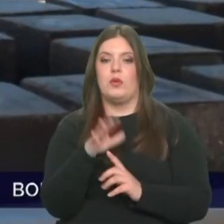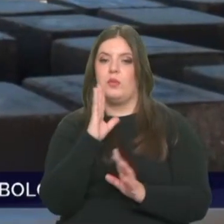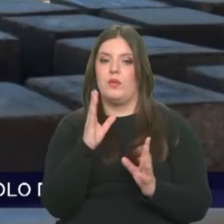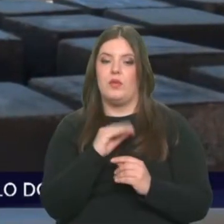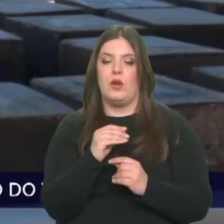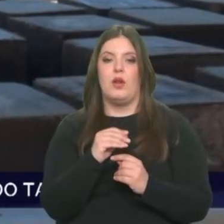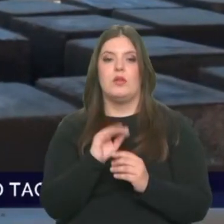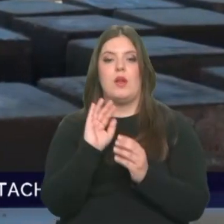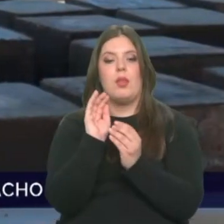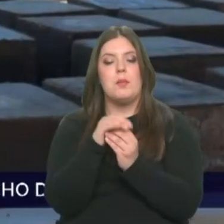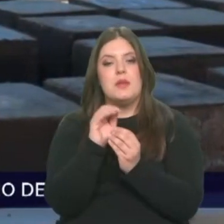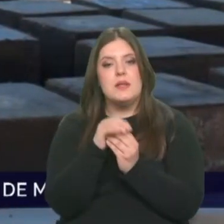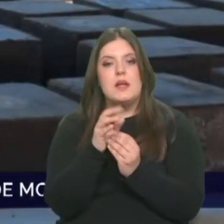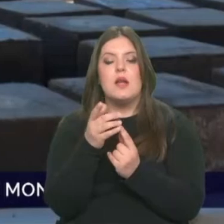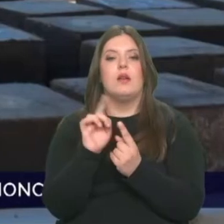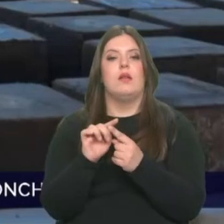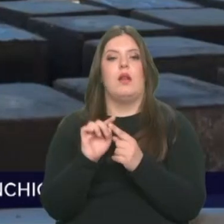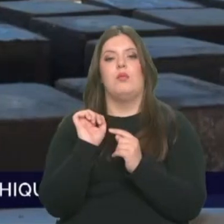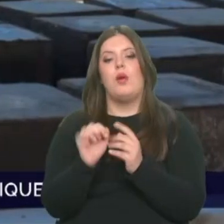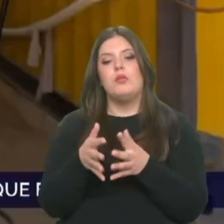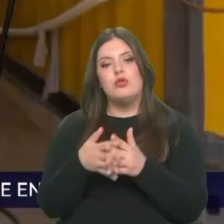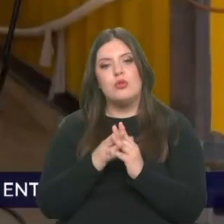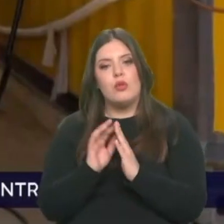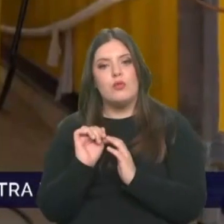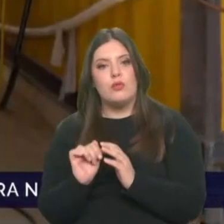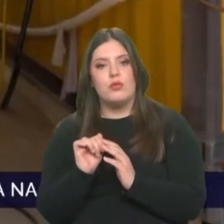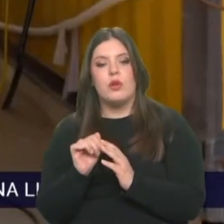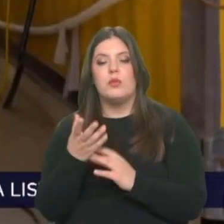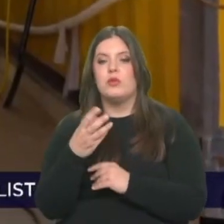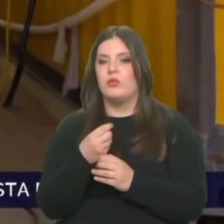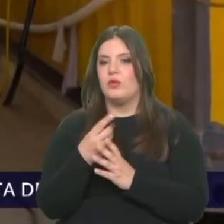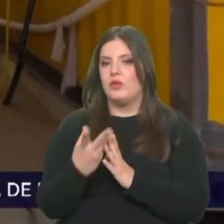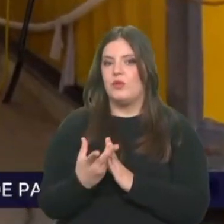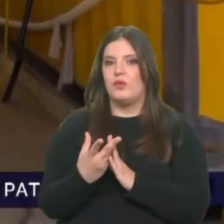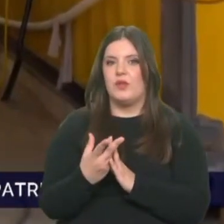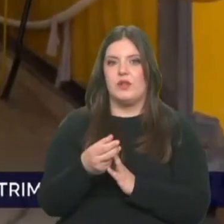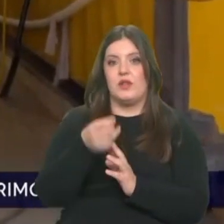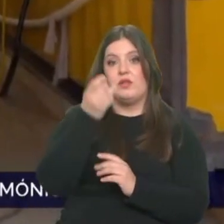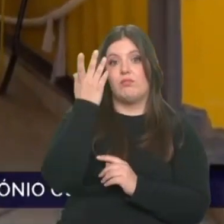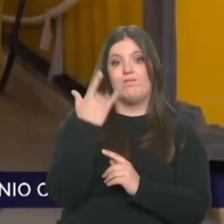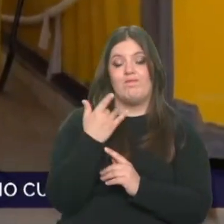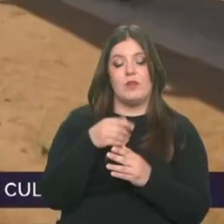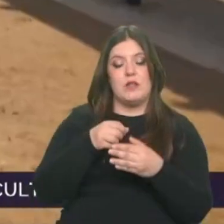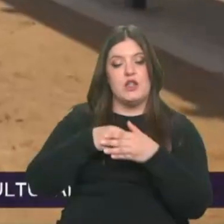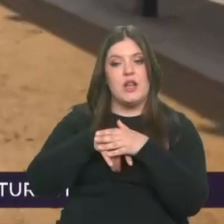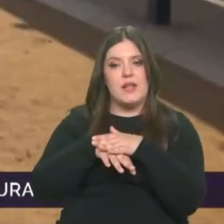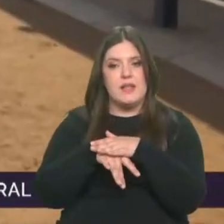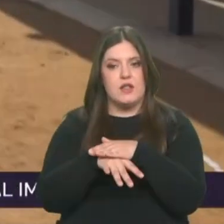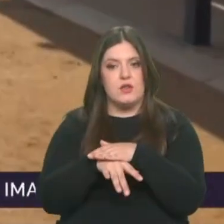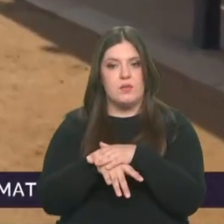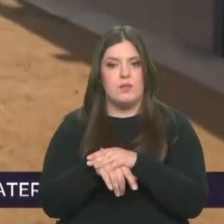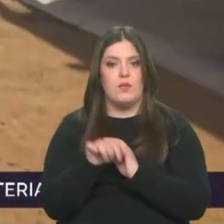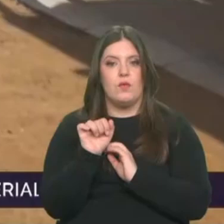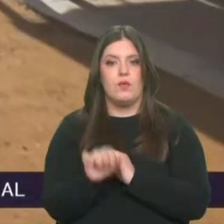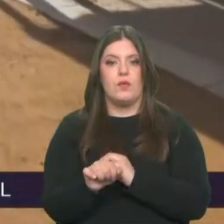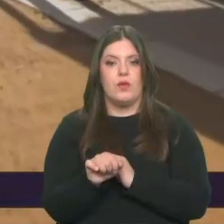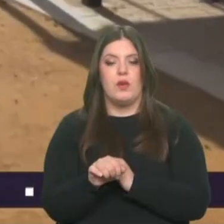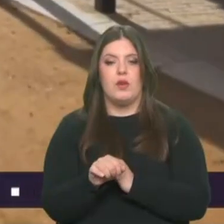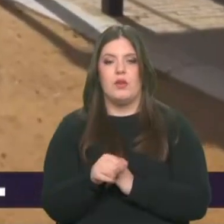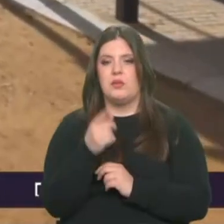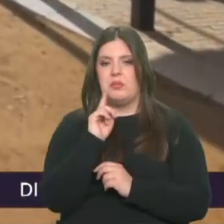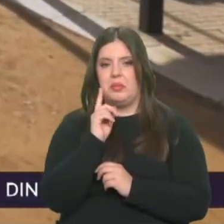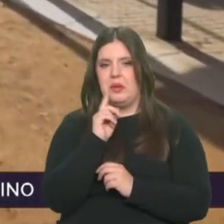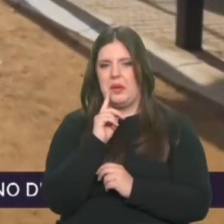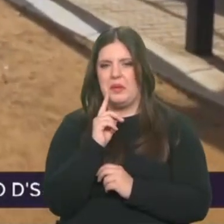a sua tampazinha, a sua própria estrutura, mas muitas vezes é totalmente esquecida as raízes dos cogumelos. Não achamos grande